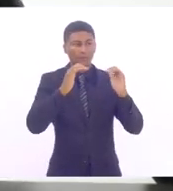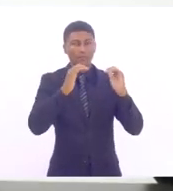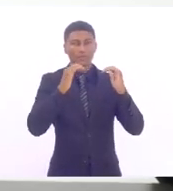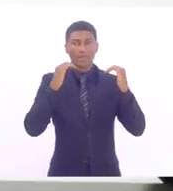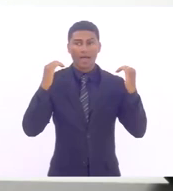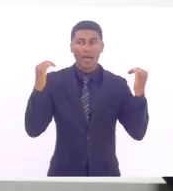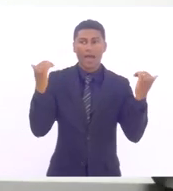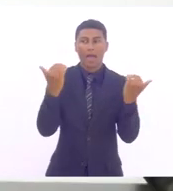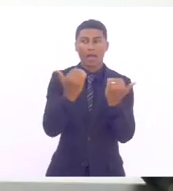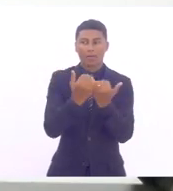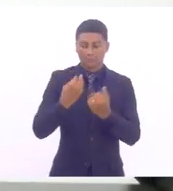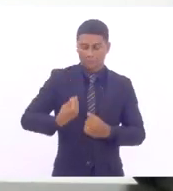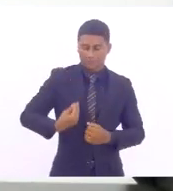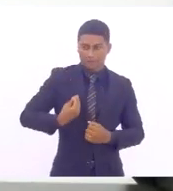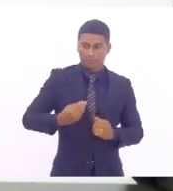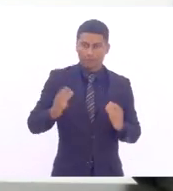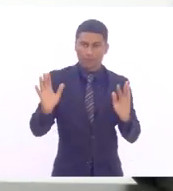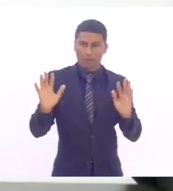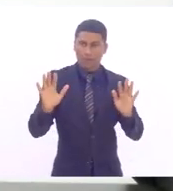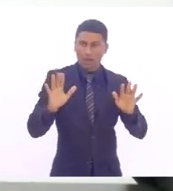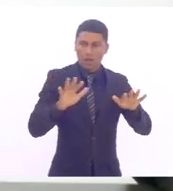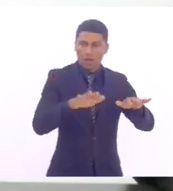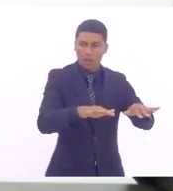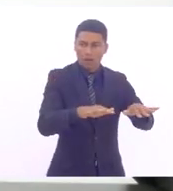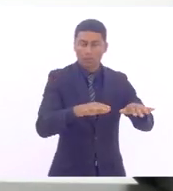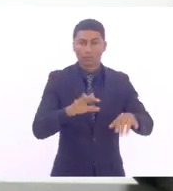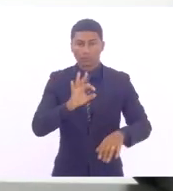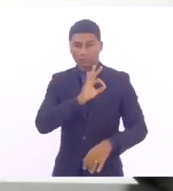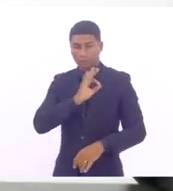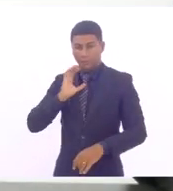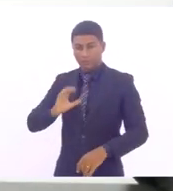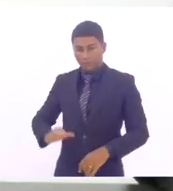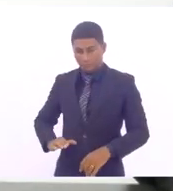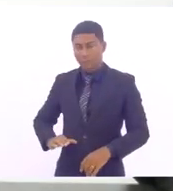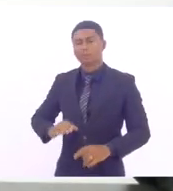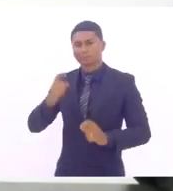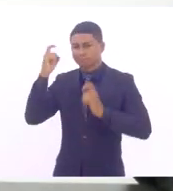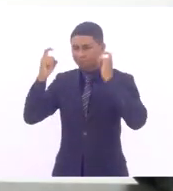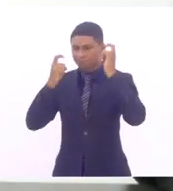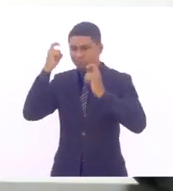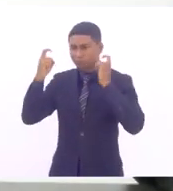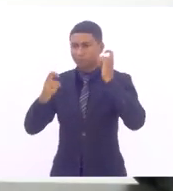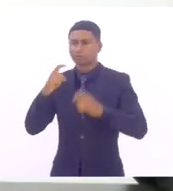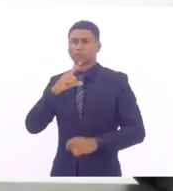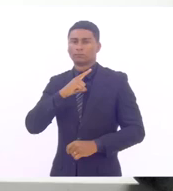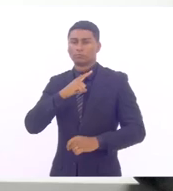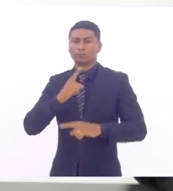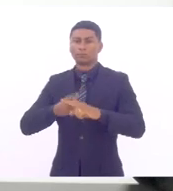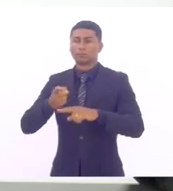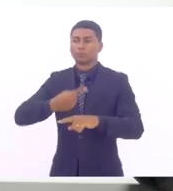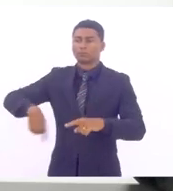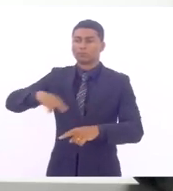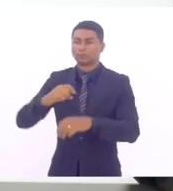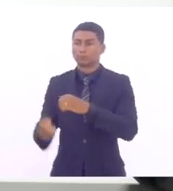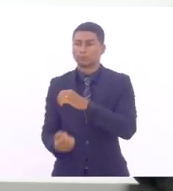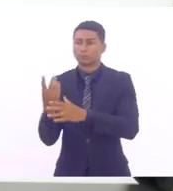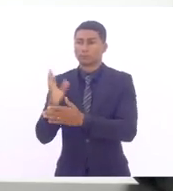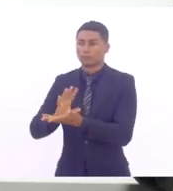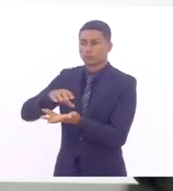nos estádios. Isso também já é uma preocupação da Polícia Civil. Recentemente nós inauguramos um núcleo de atendimento à mulher